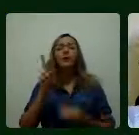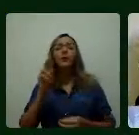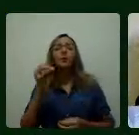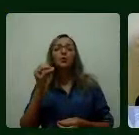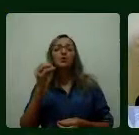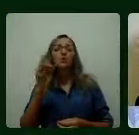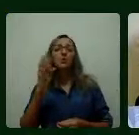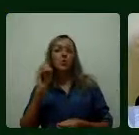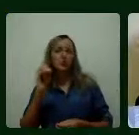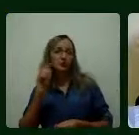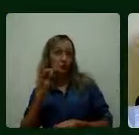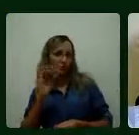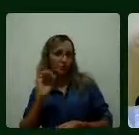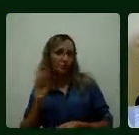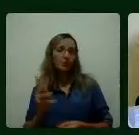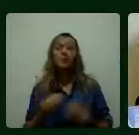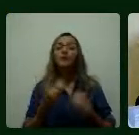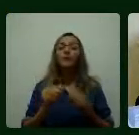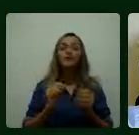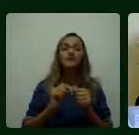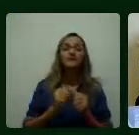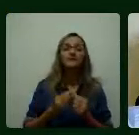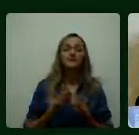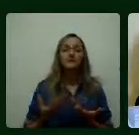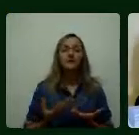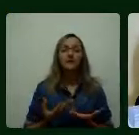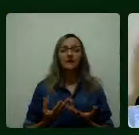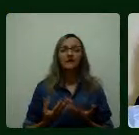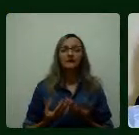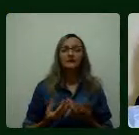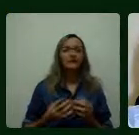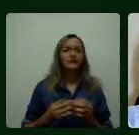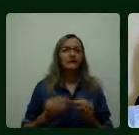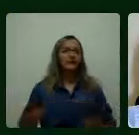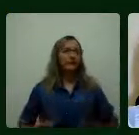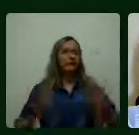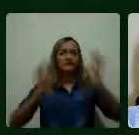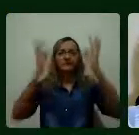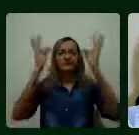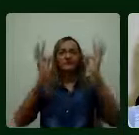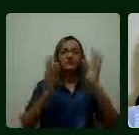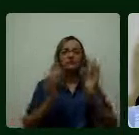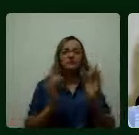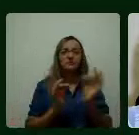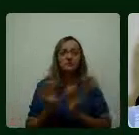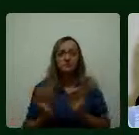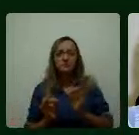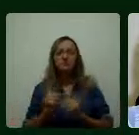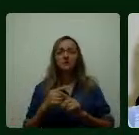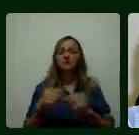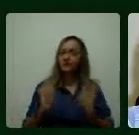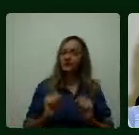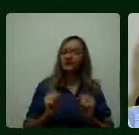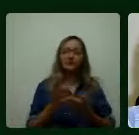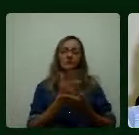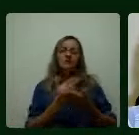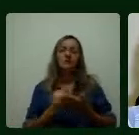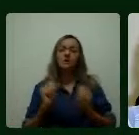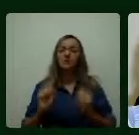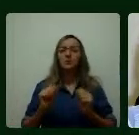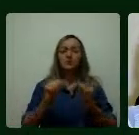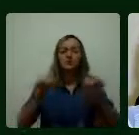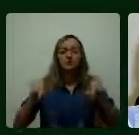E entre os critérios de avaliação aí, que eles vão julgar, é a viabilidade. Então, esse projeto que você está criando, ele é possível de ser implementado